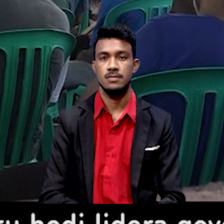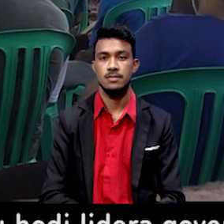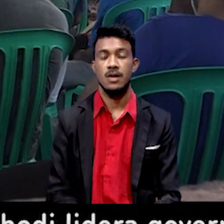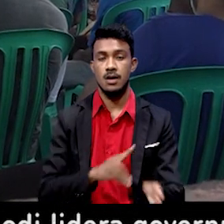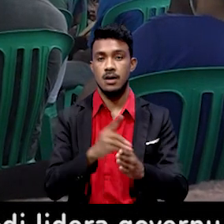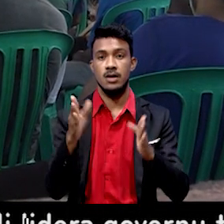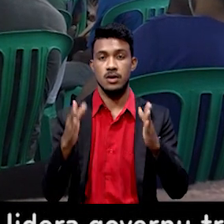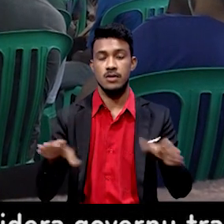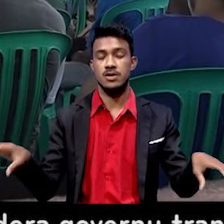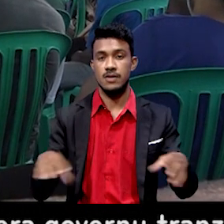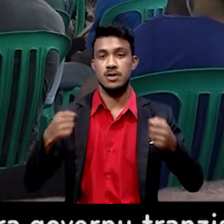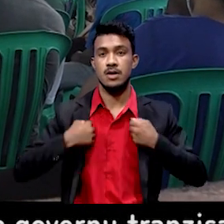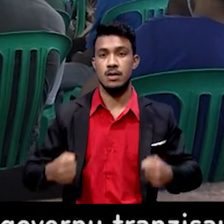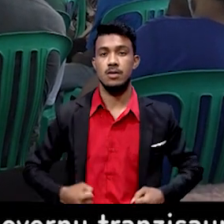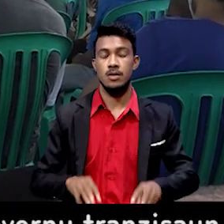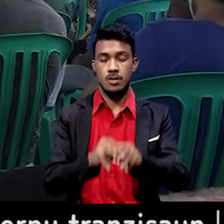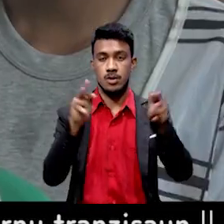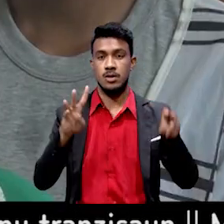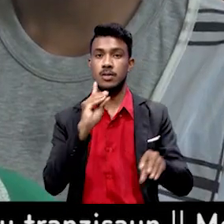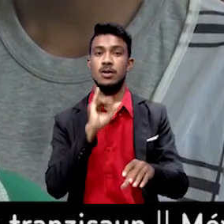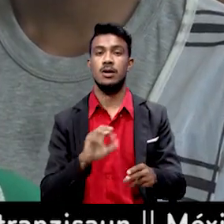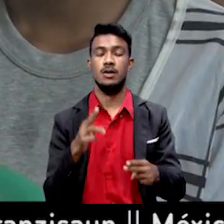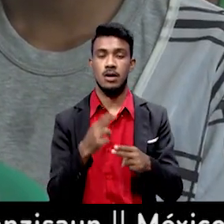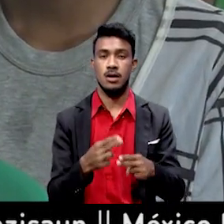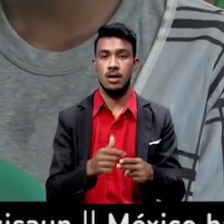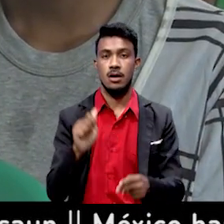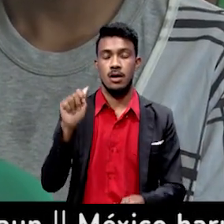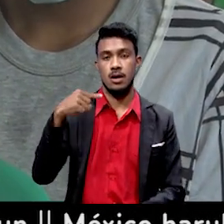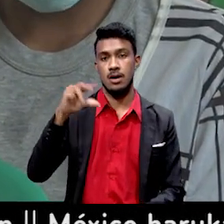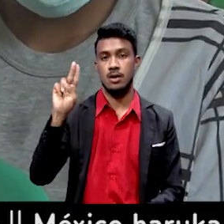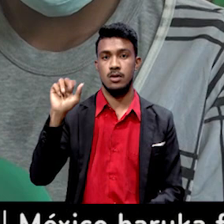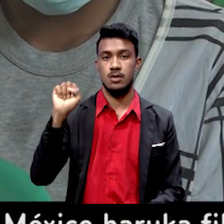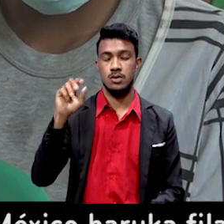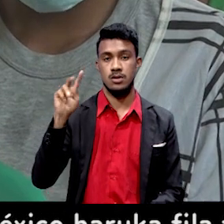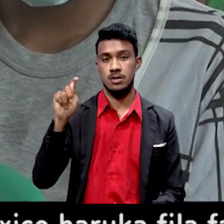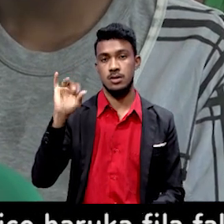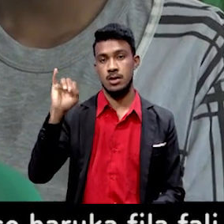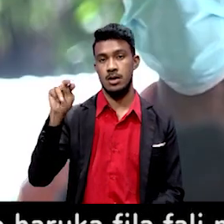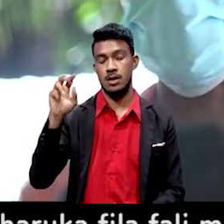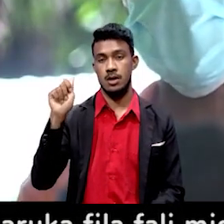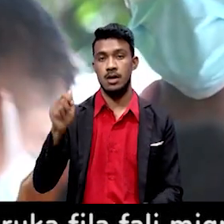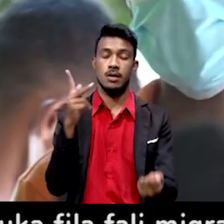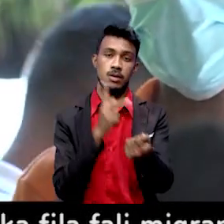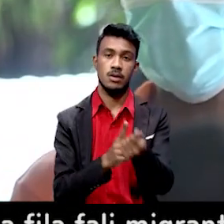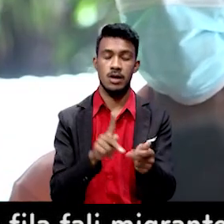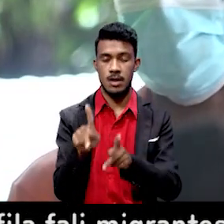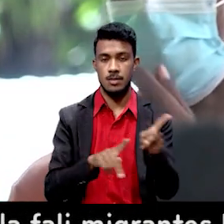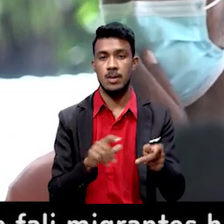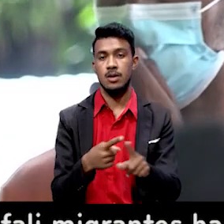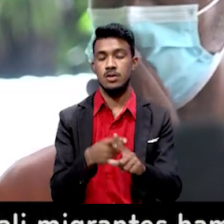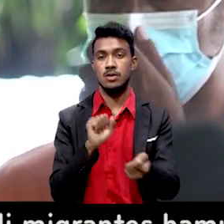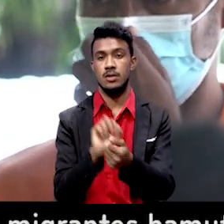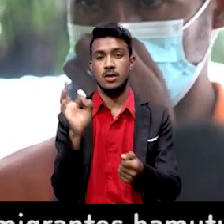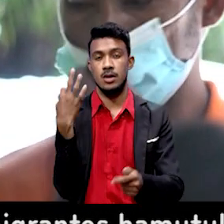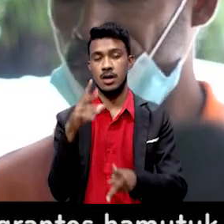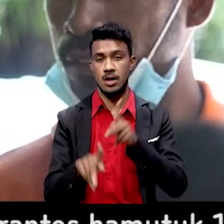Diretora de Serviço de Saúde do município de Ilha Agostinha Segurado Hatetem, ato protese comunidade russi COVID-19, cidadão que berra